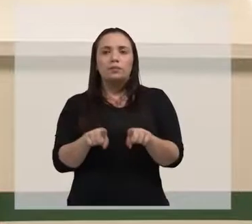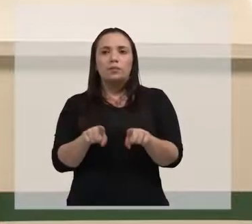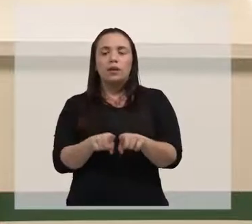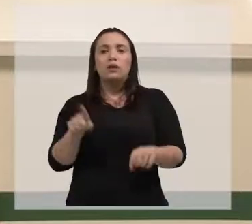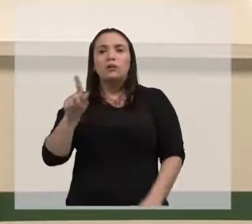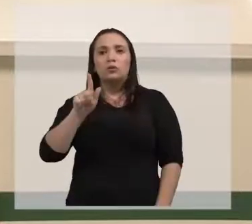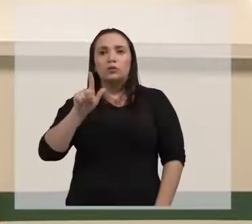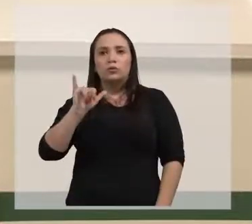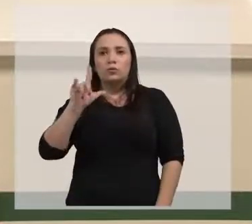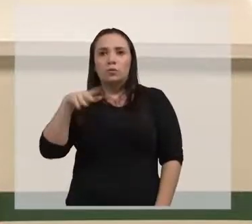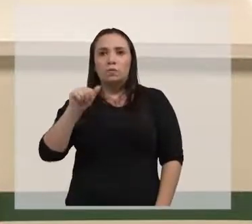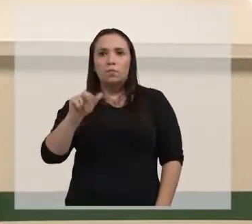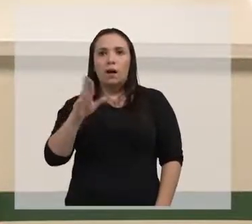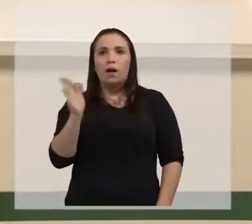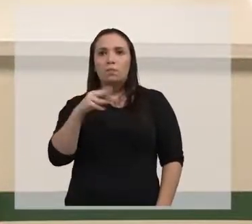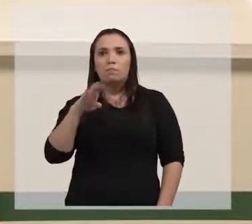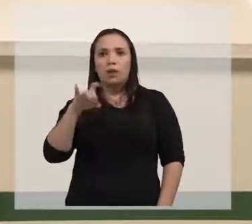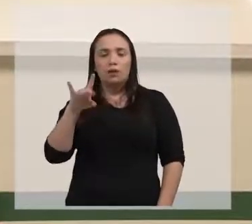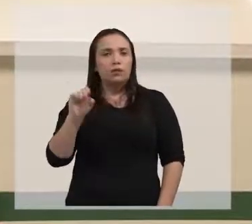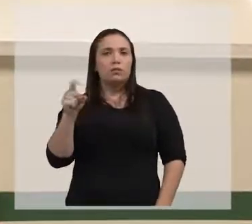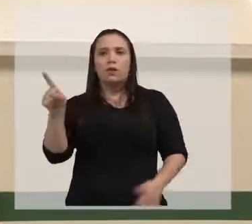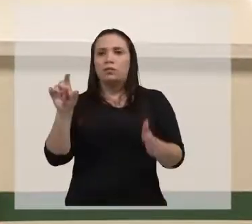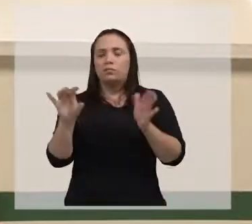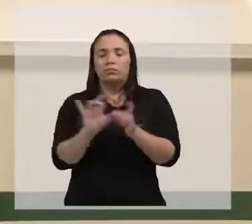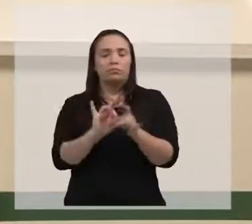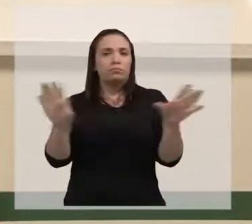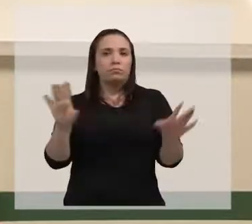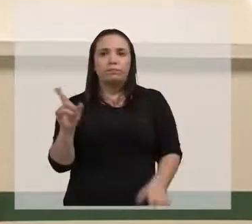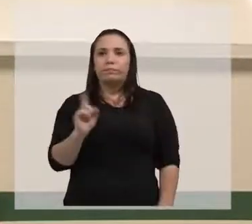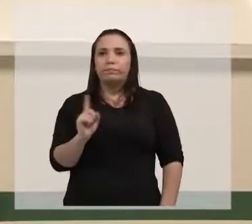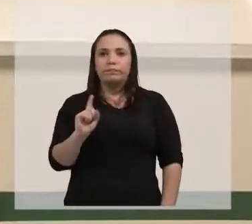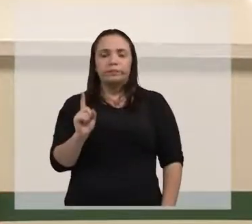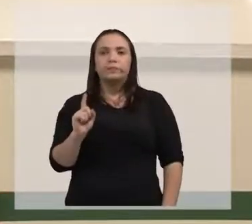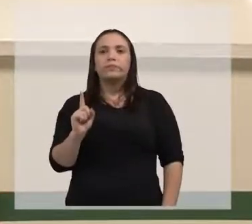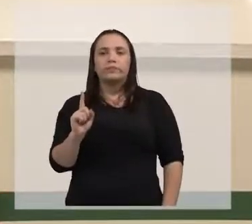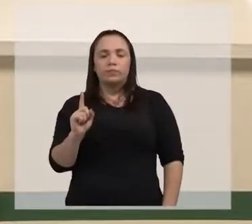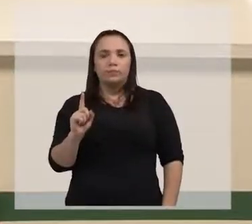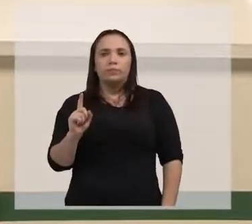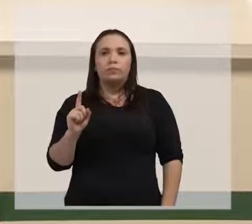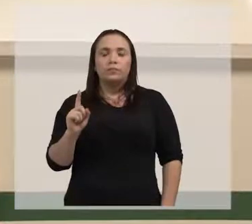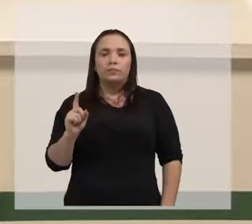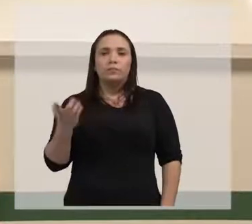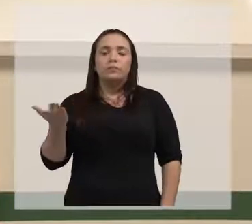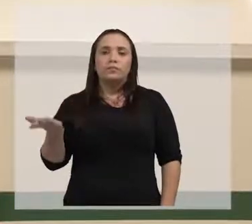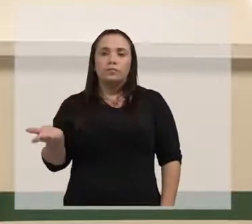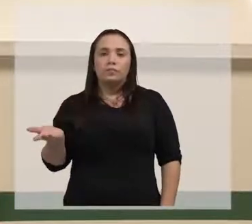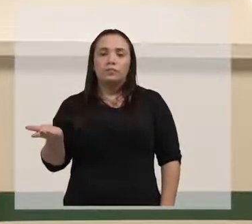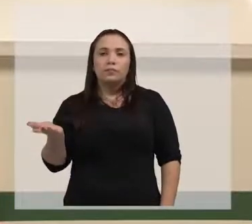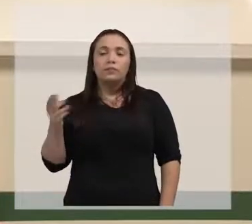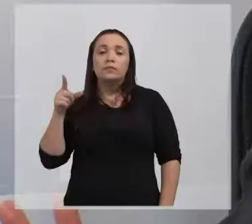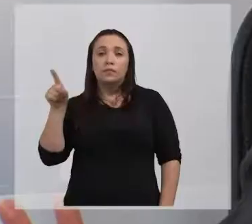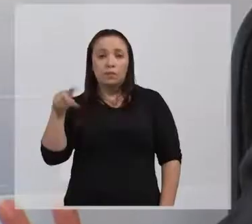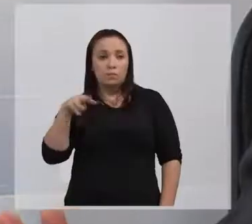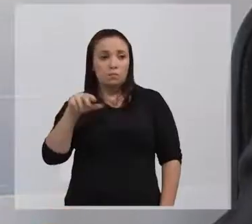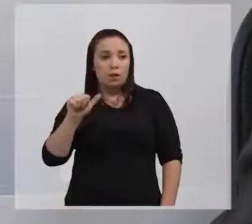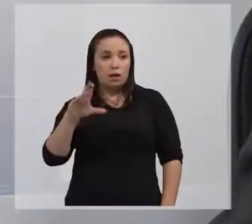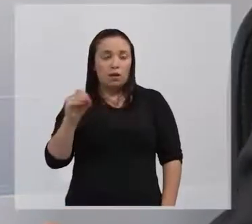O Gilmar Mendes negou, né? O Gilmar Mendes não, o Marco Aurélio não negou. Não é que o Marco Aurélio